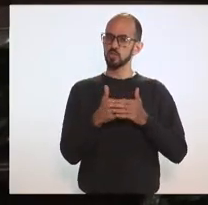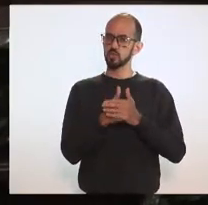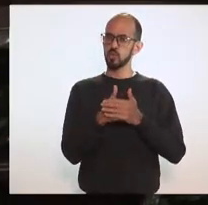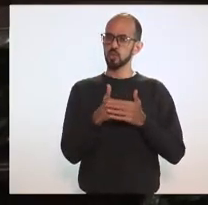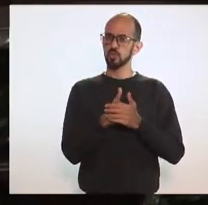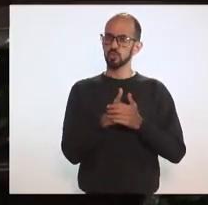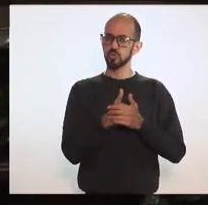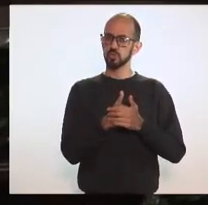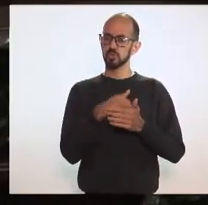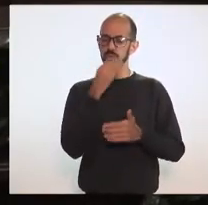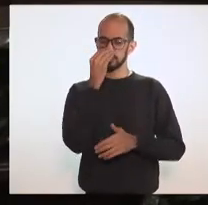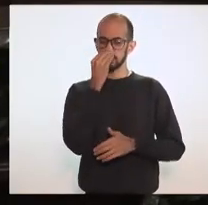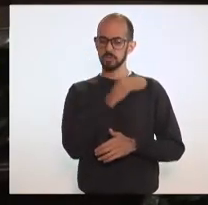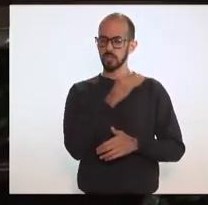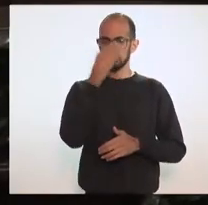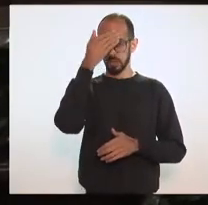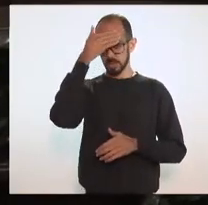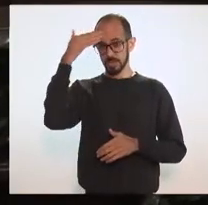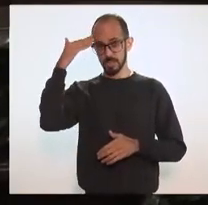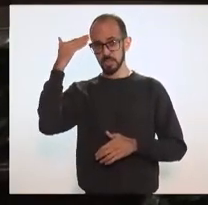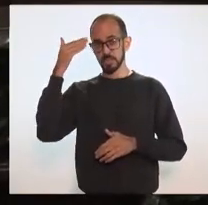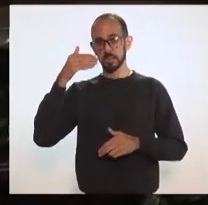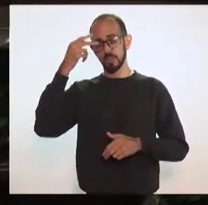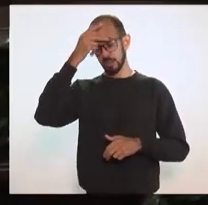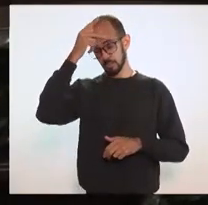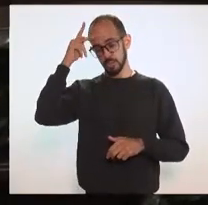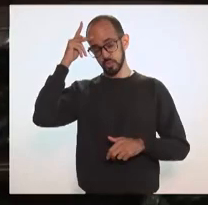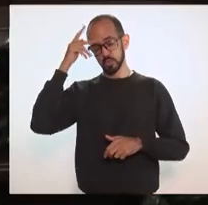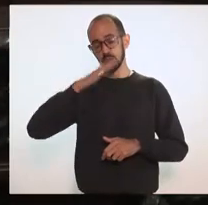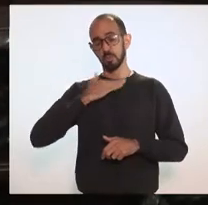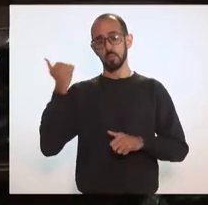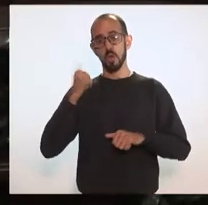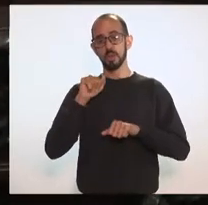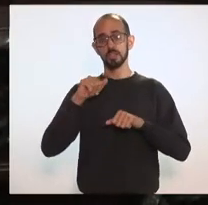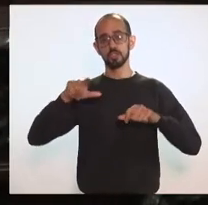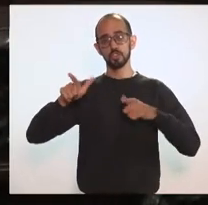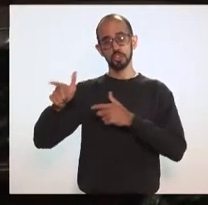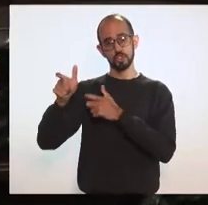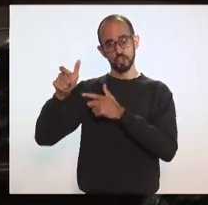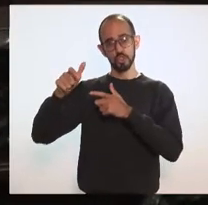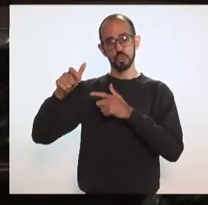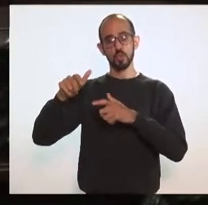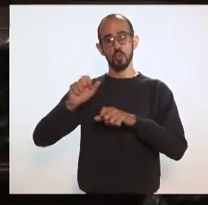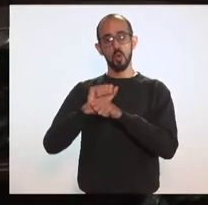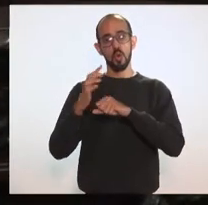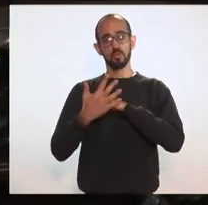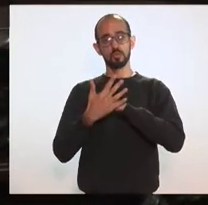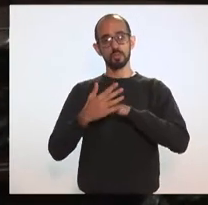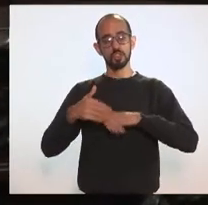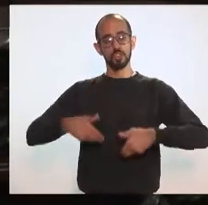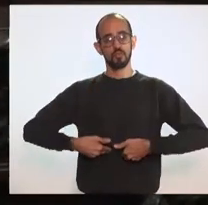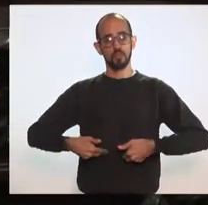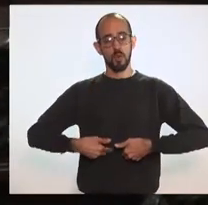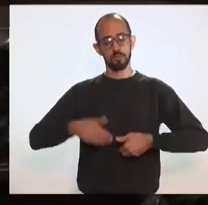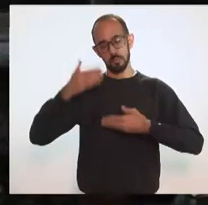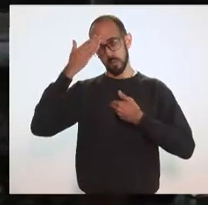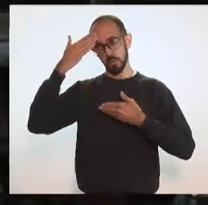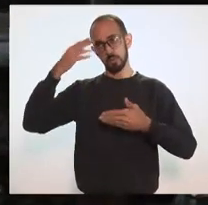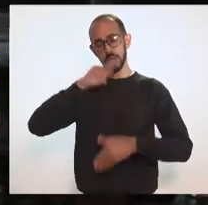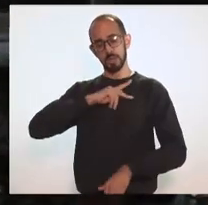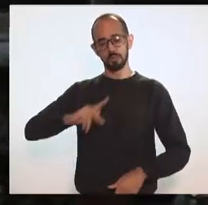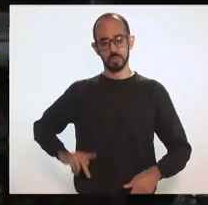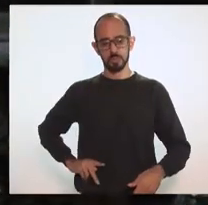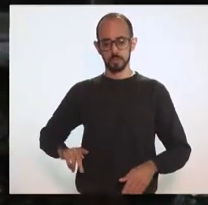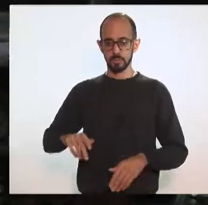esquecido o povo da favela que tem morrido de tiro convide e fome Muito obrigada senhor presidente